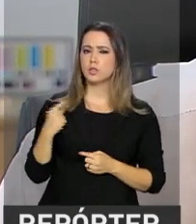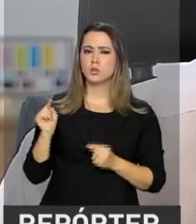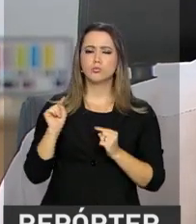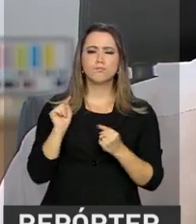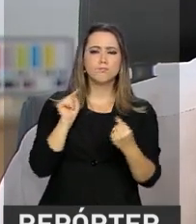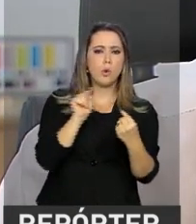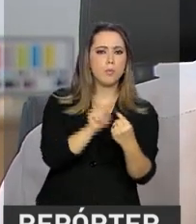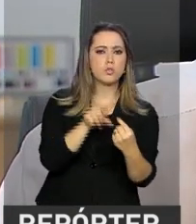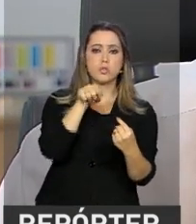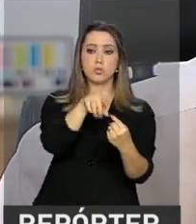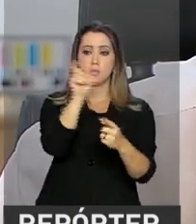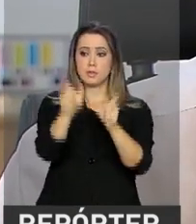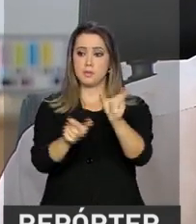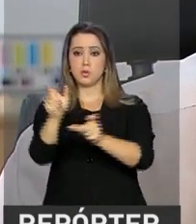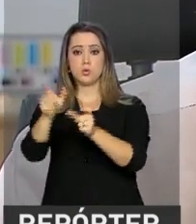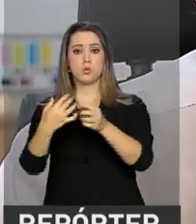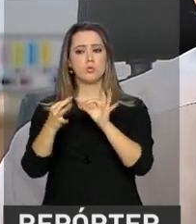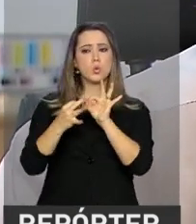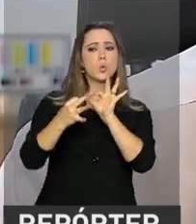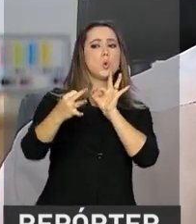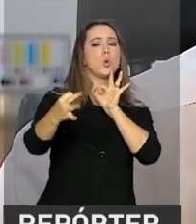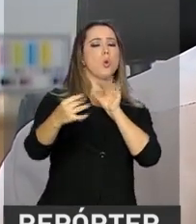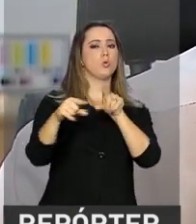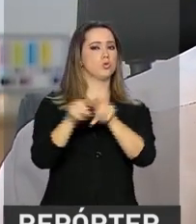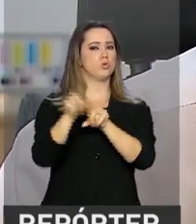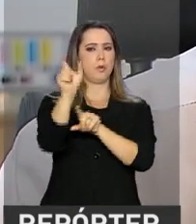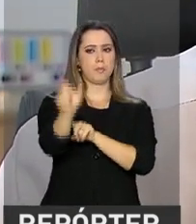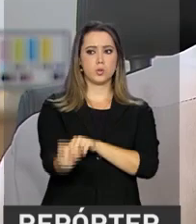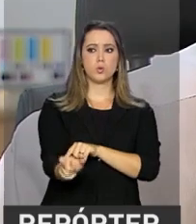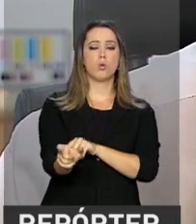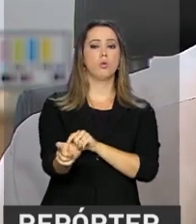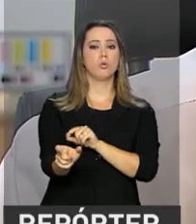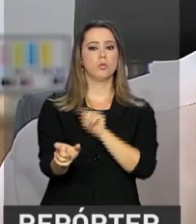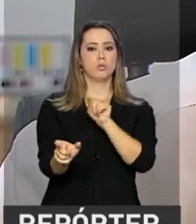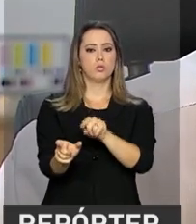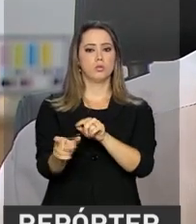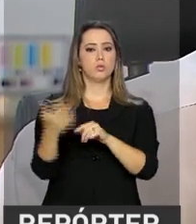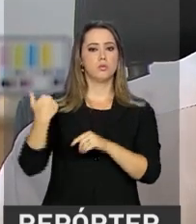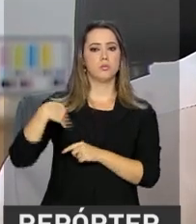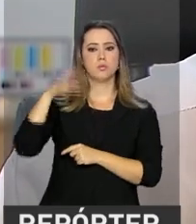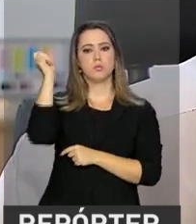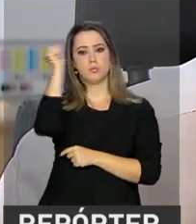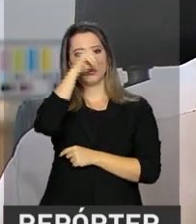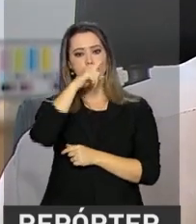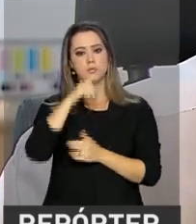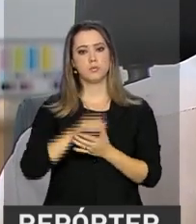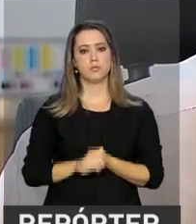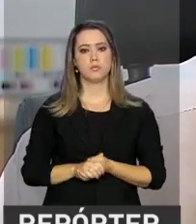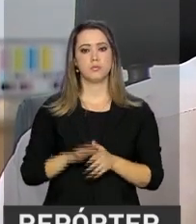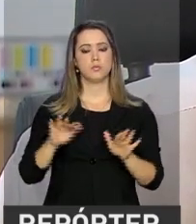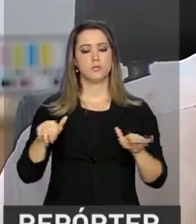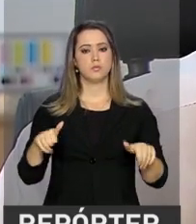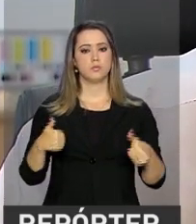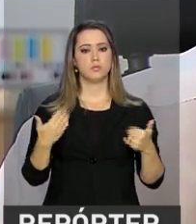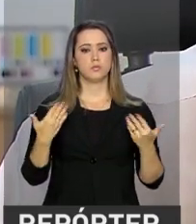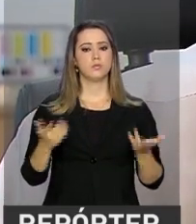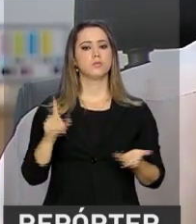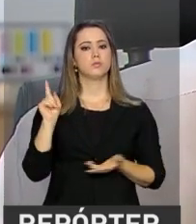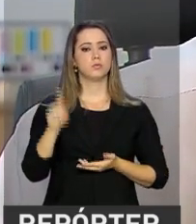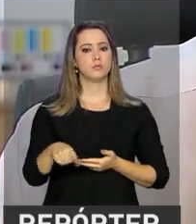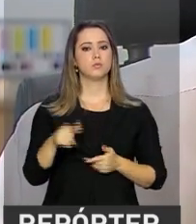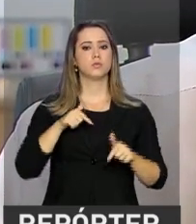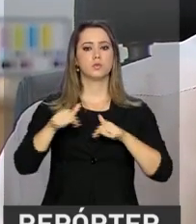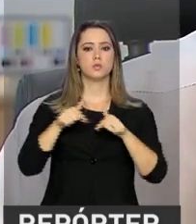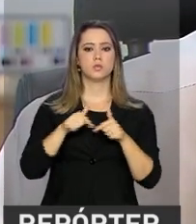a esse indivíduo que está lá na ponta o indivíduo quer que têm as maiores dificuldades então é a